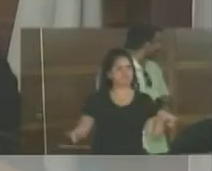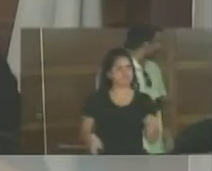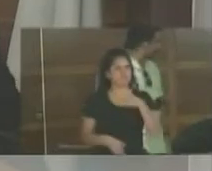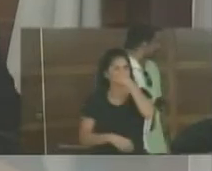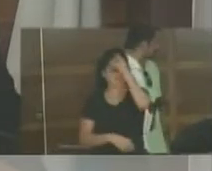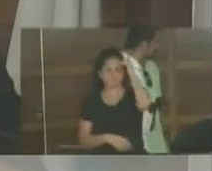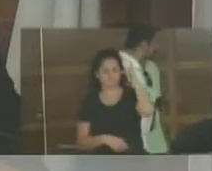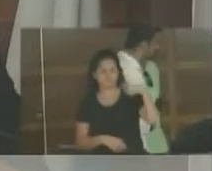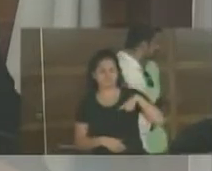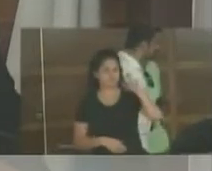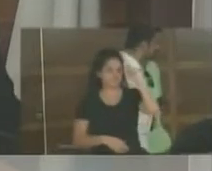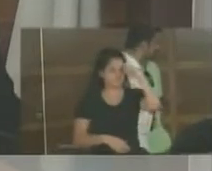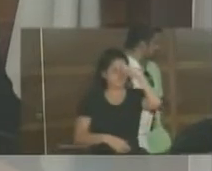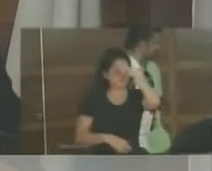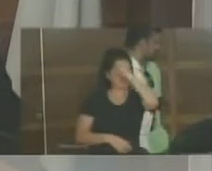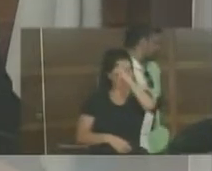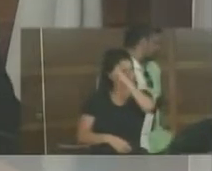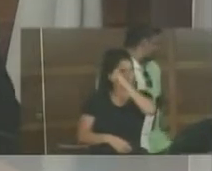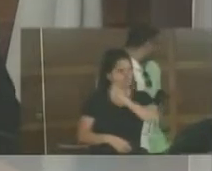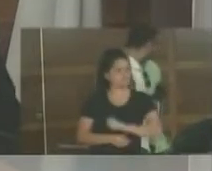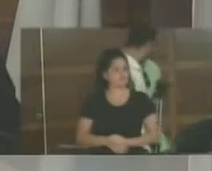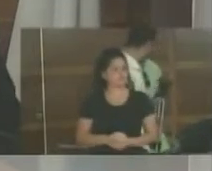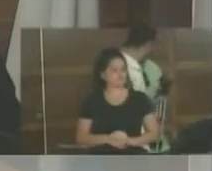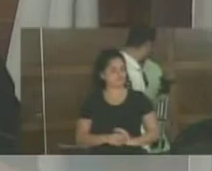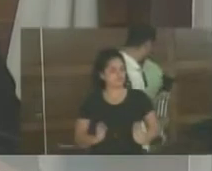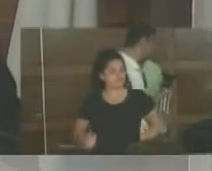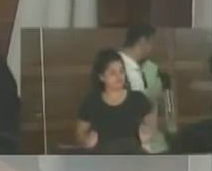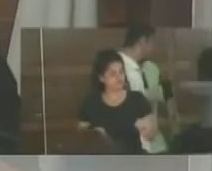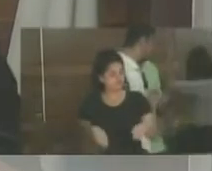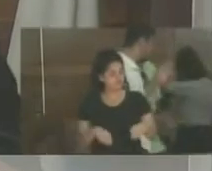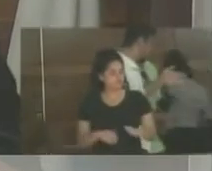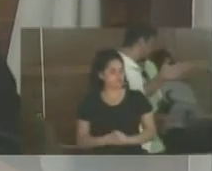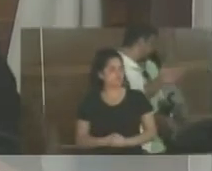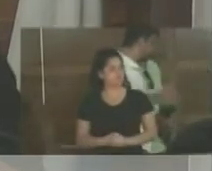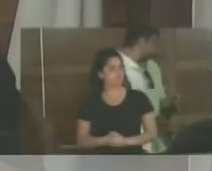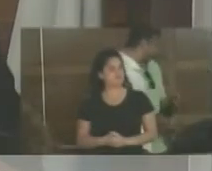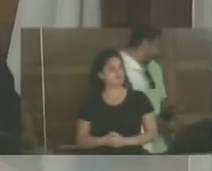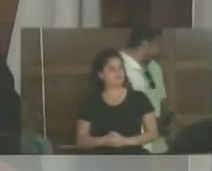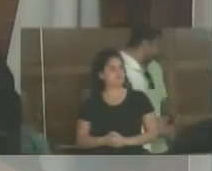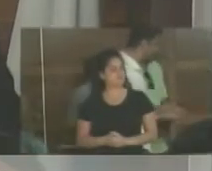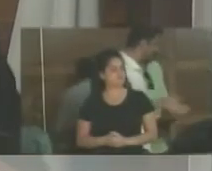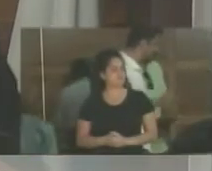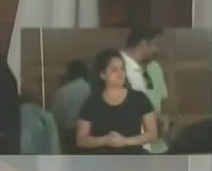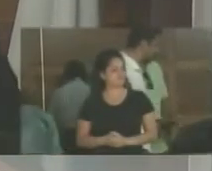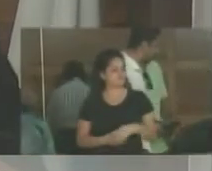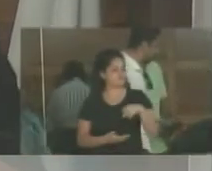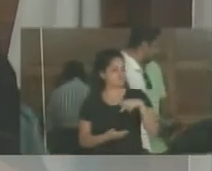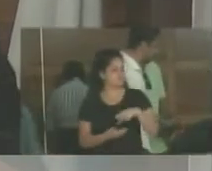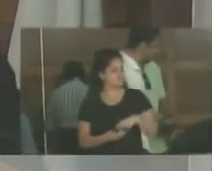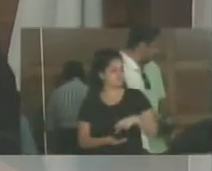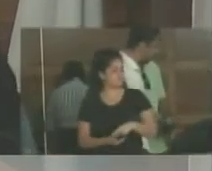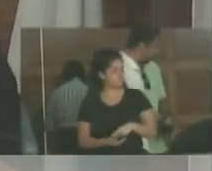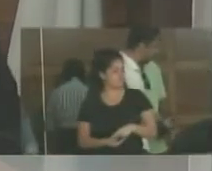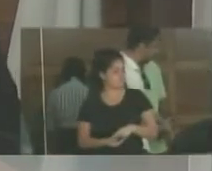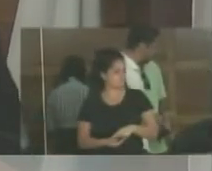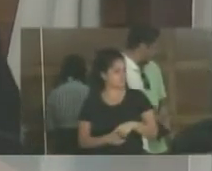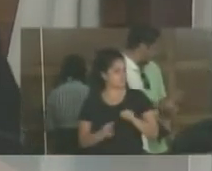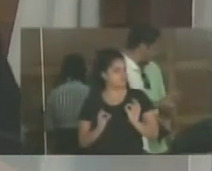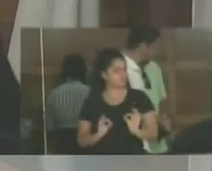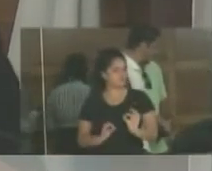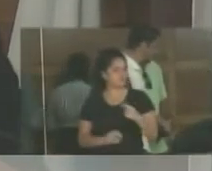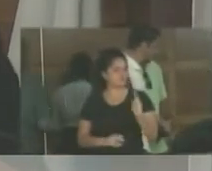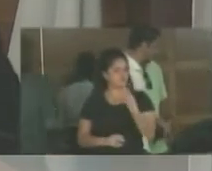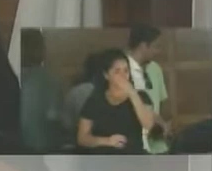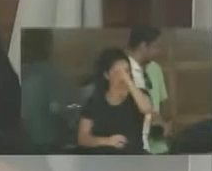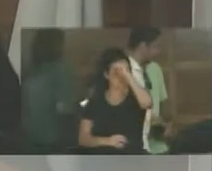com dificuldade de mobilidade, né? De cadeirante. E, com certeza, o nosso prefeito